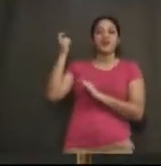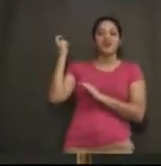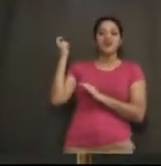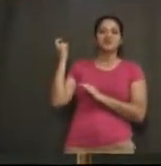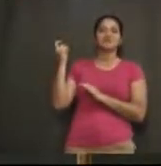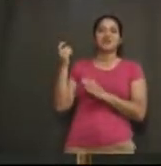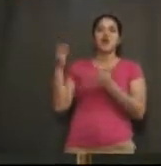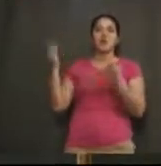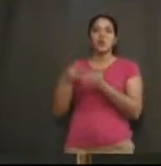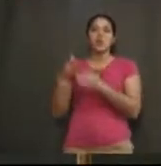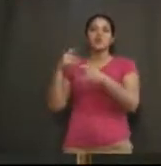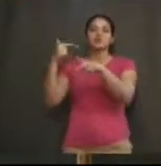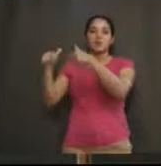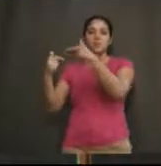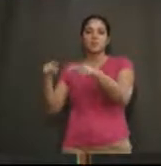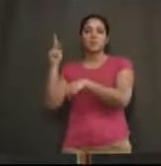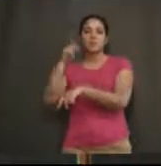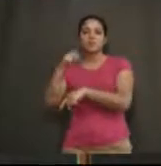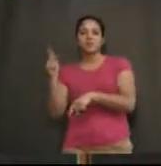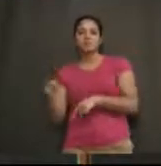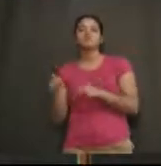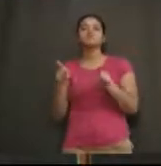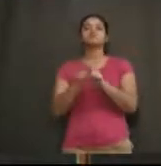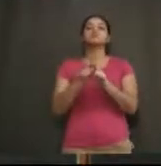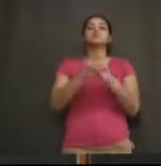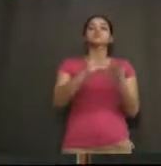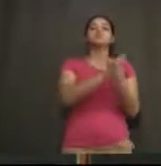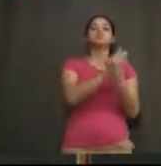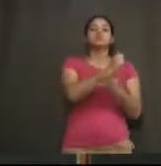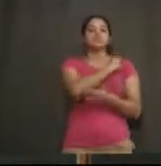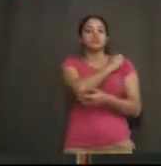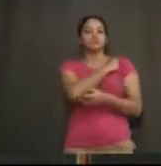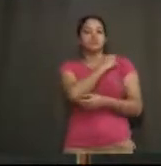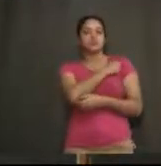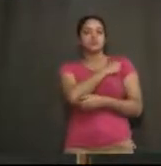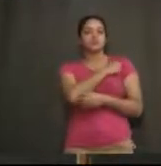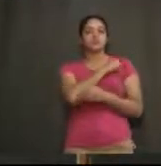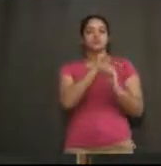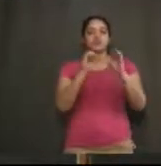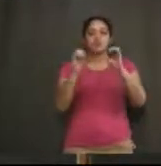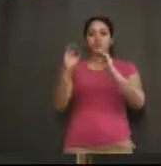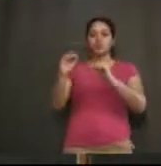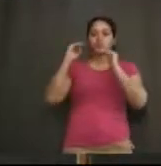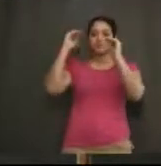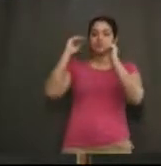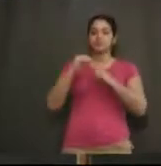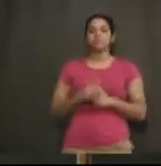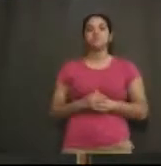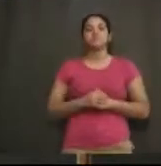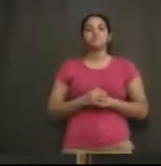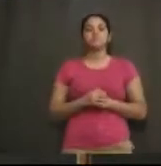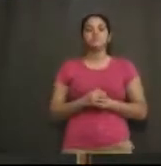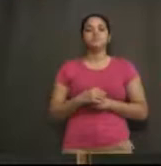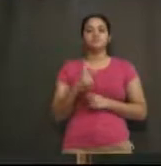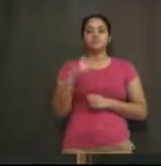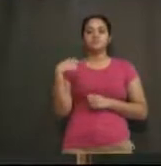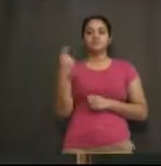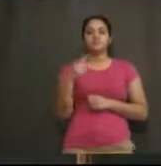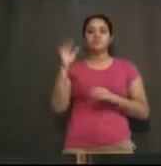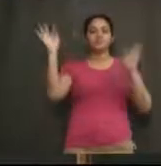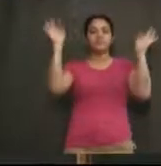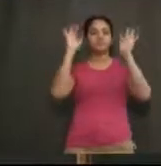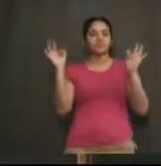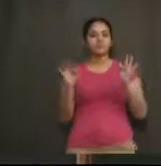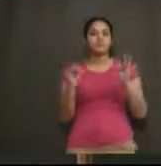de colegas professores do ensino superior. Fico extremamente contente em saber que nossos alunos estão tendo essa